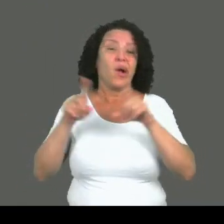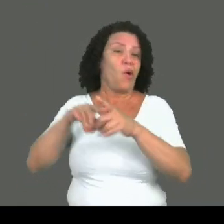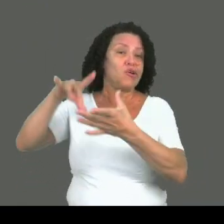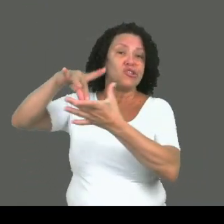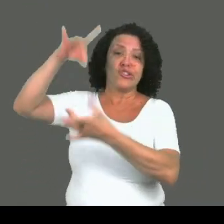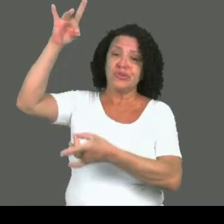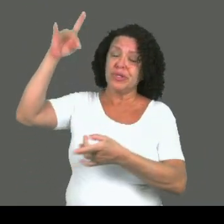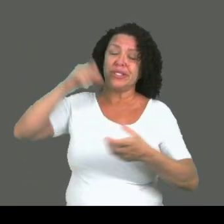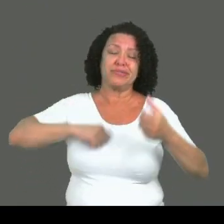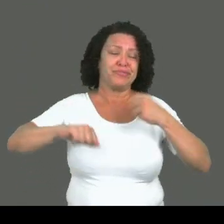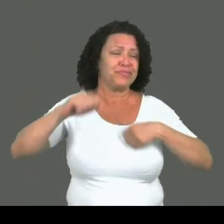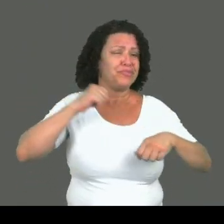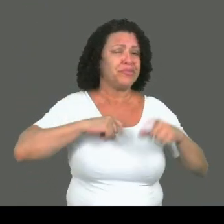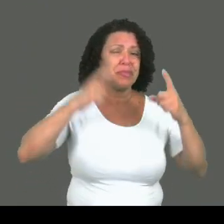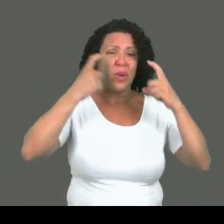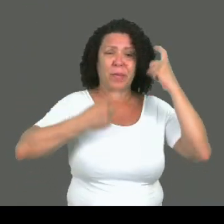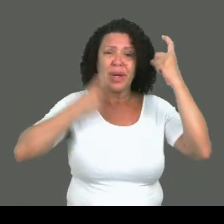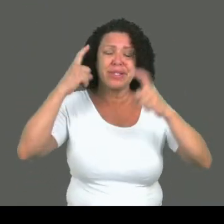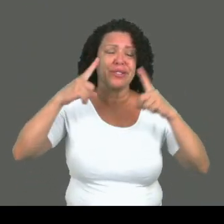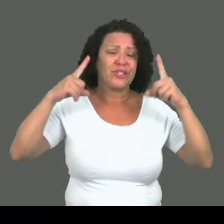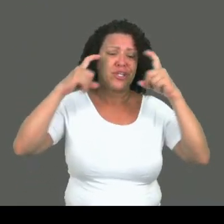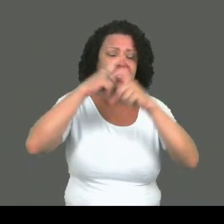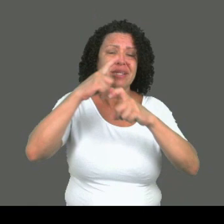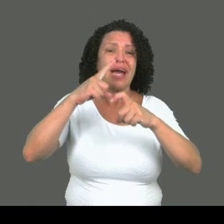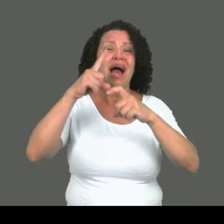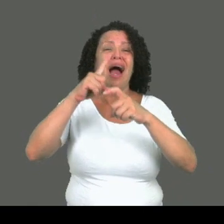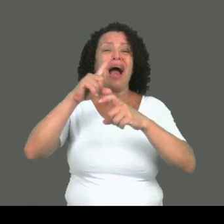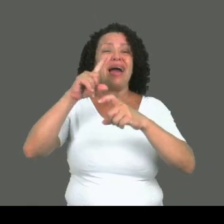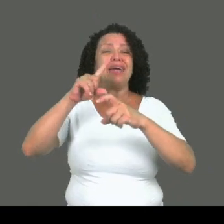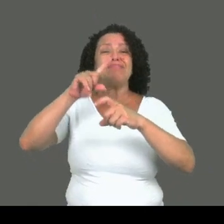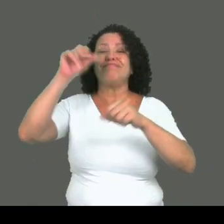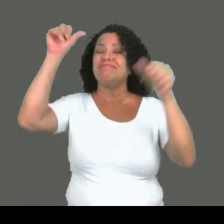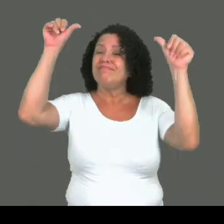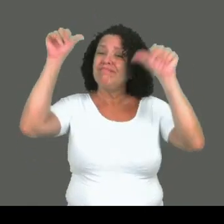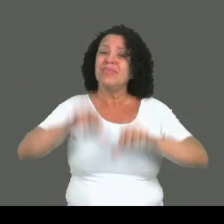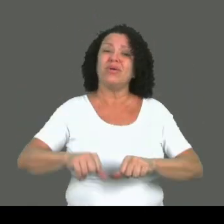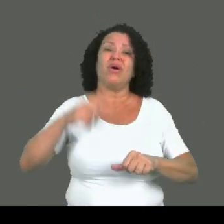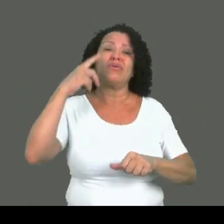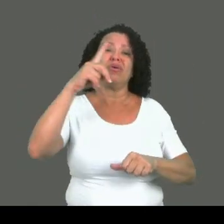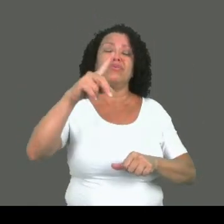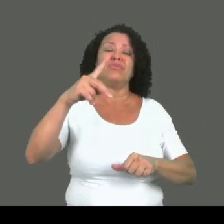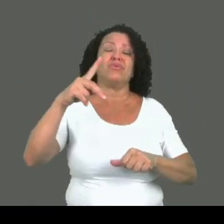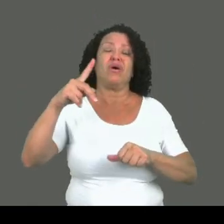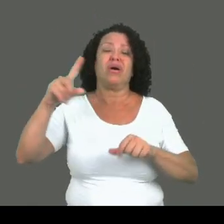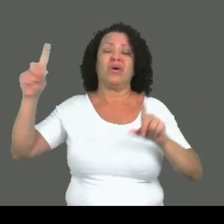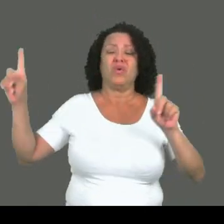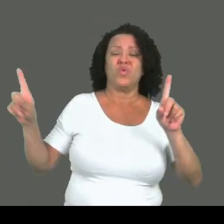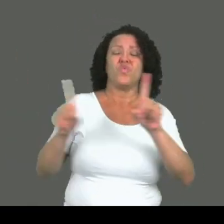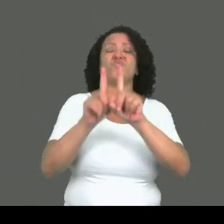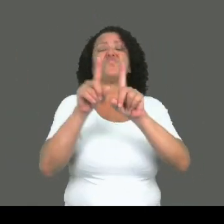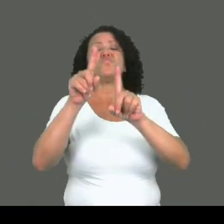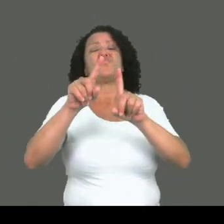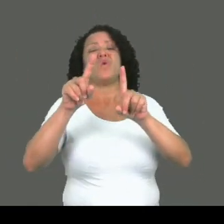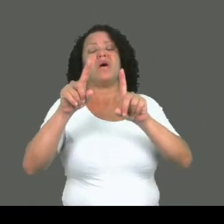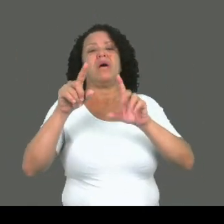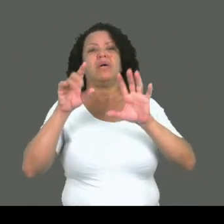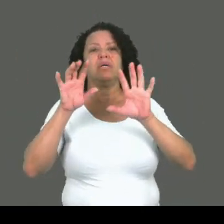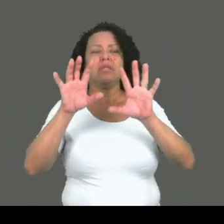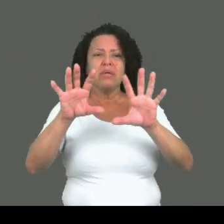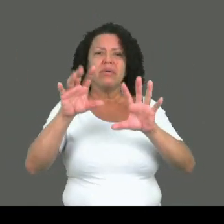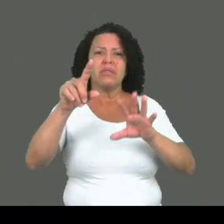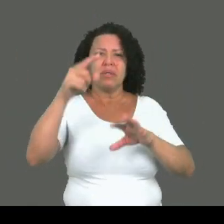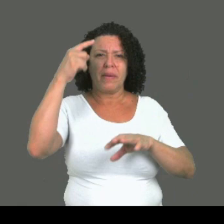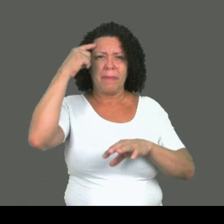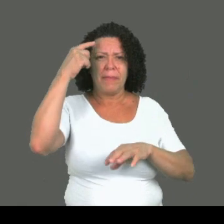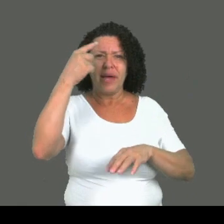de angústia e que acaba agravando mais ainda o nosso quadro de ansiedade. Se vocês repararem aqui nessa